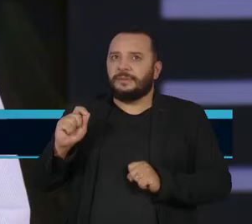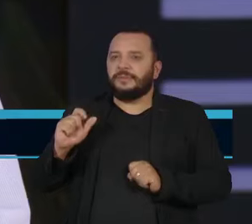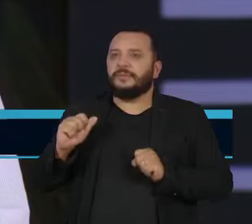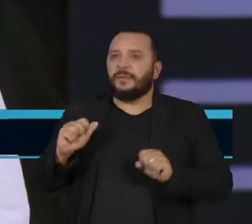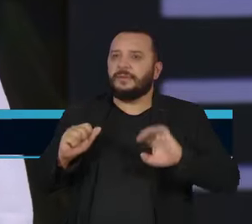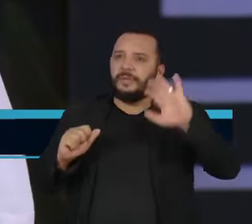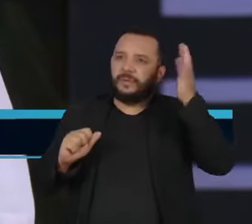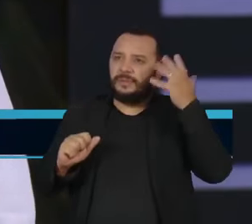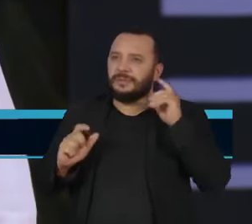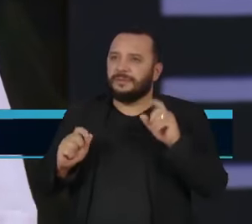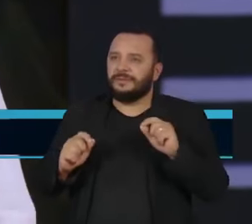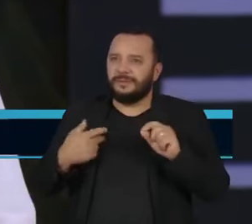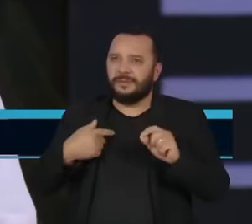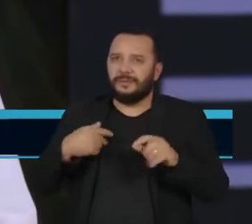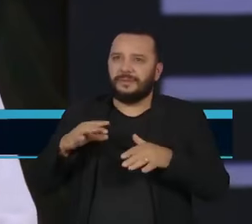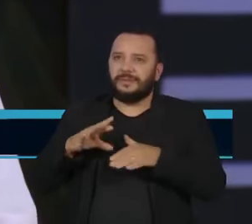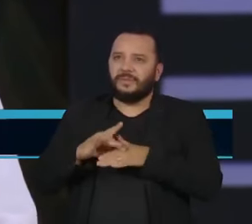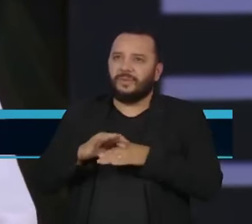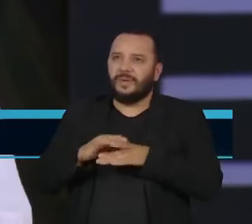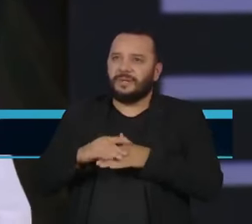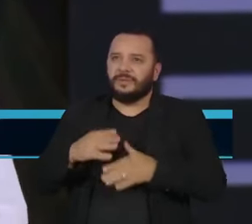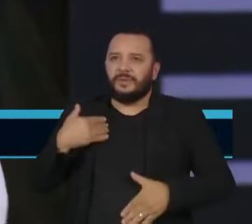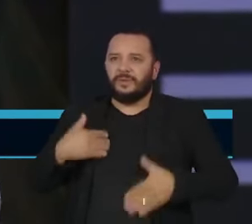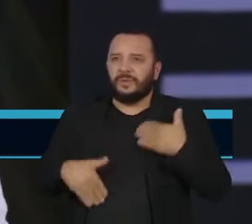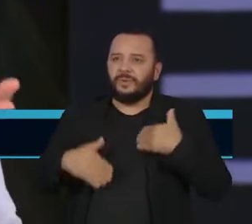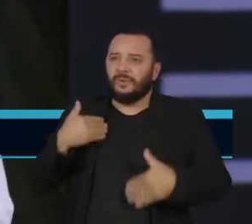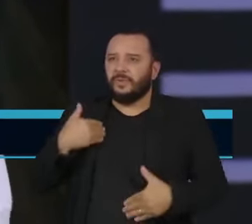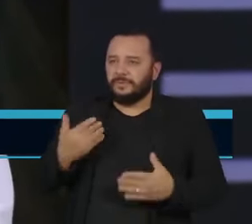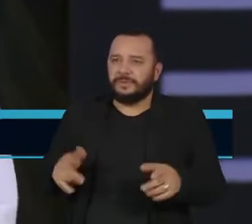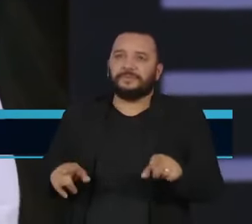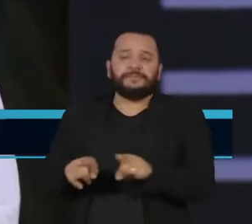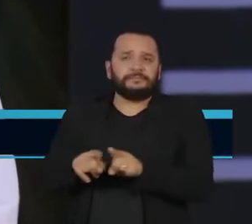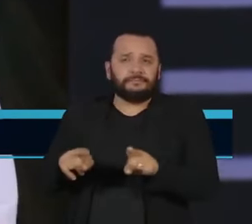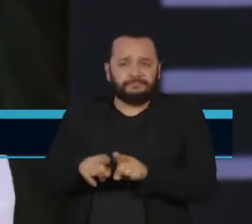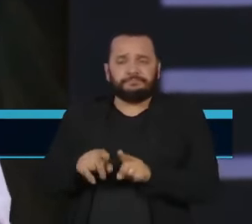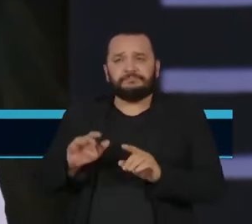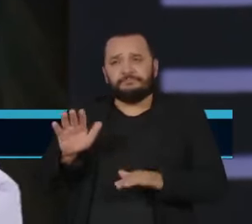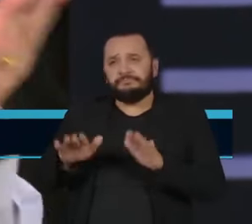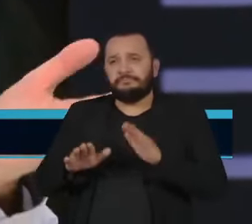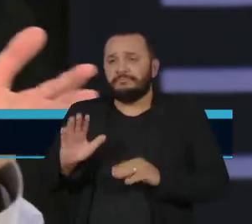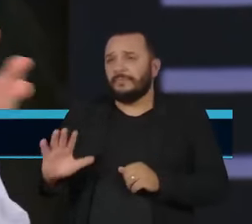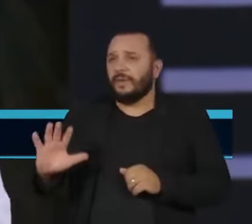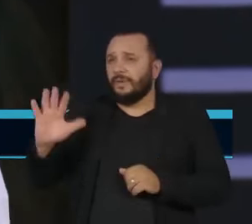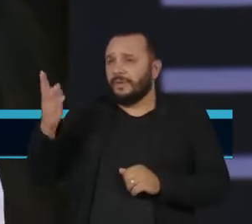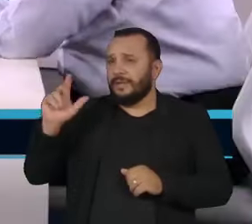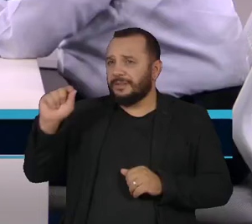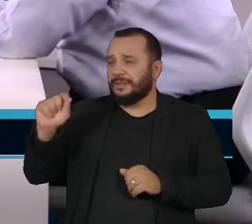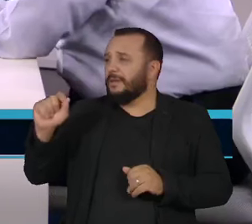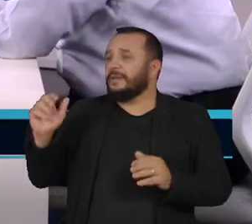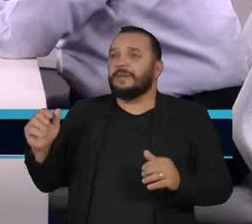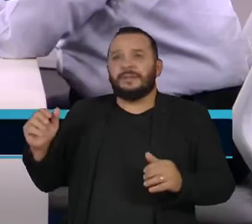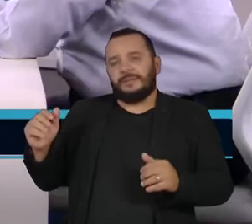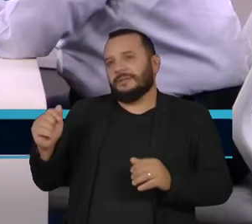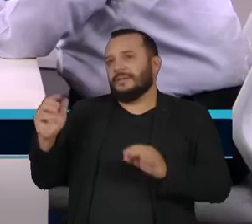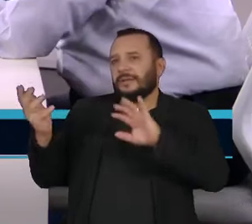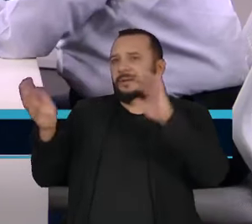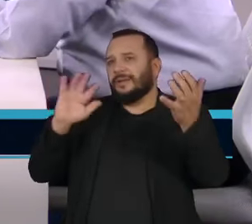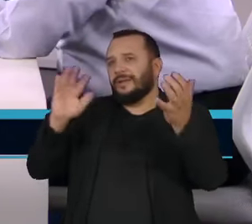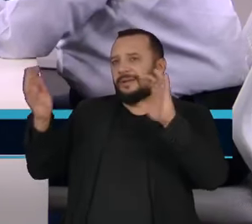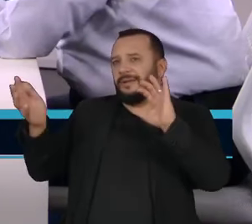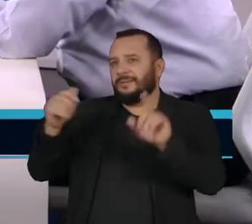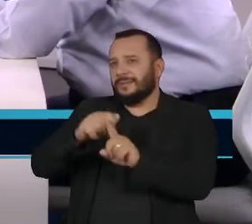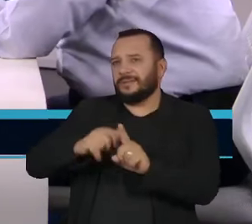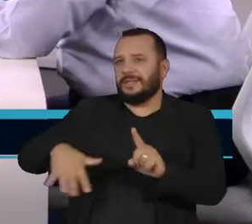problemas de saúde diretamente e indiretamente. Quer dizer, indiretamente fica fácil ver as enchentes, fica fácil ver a diminuição